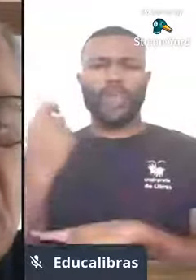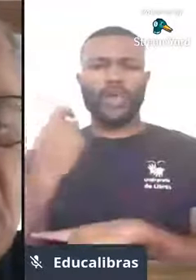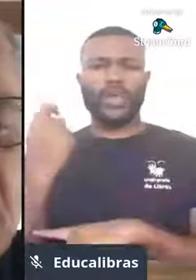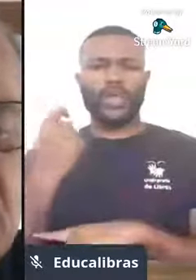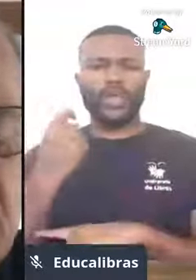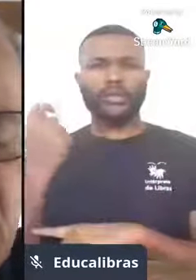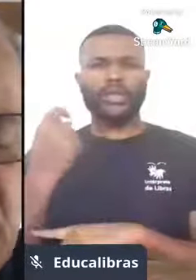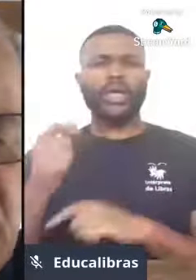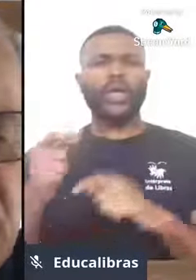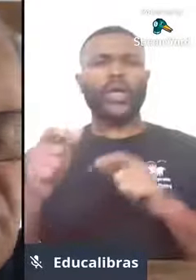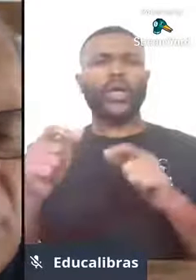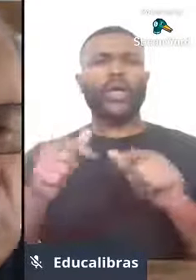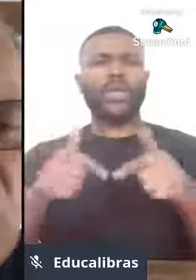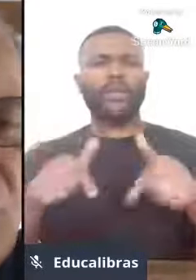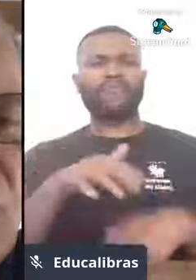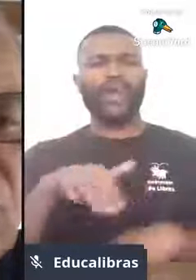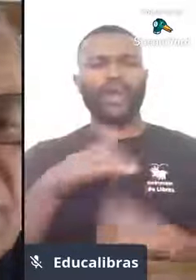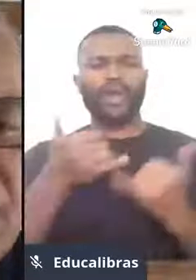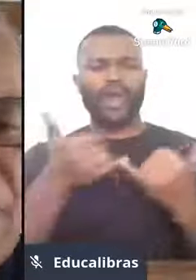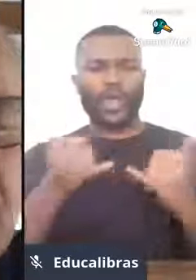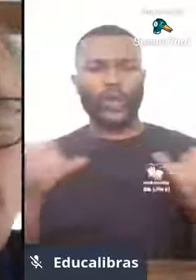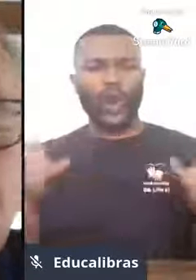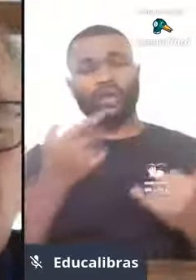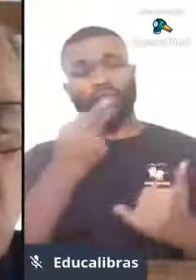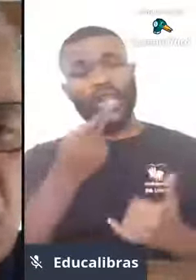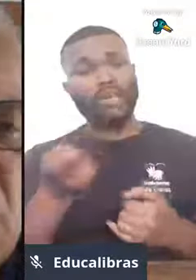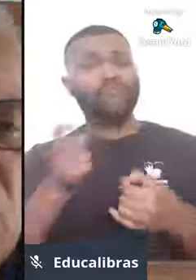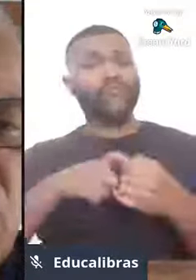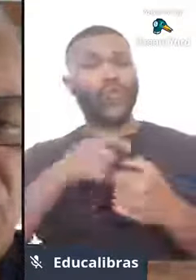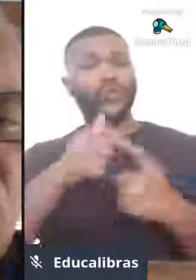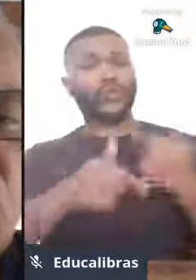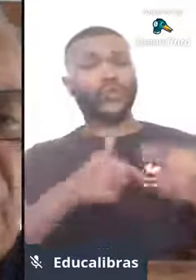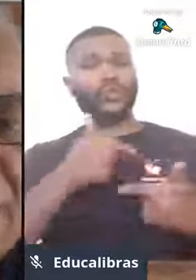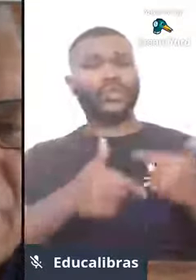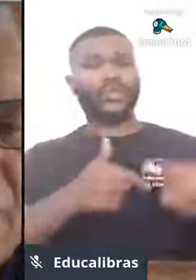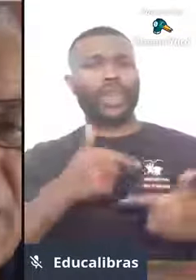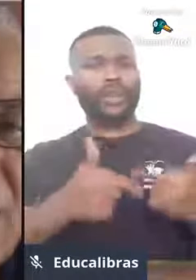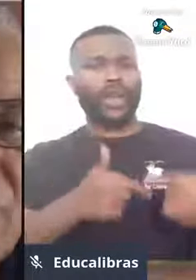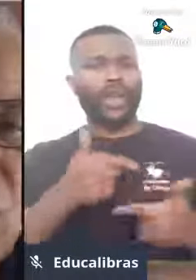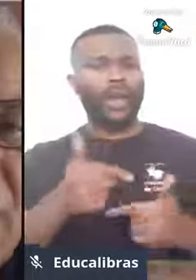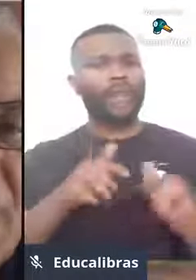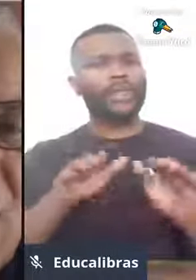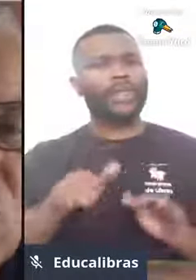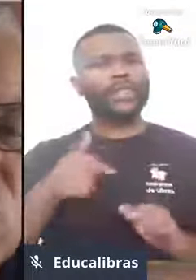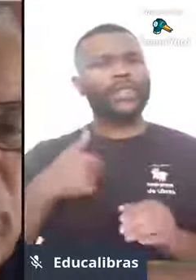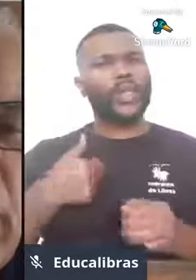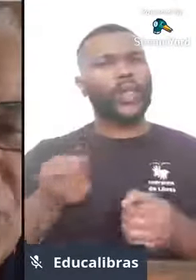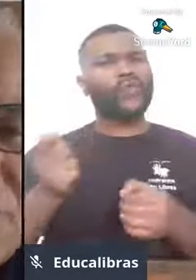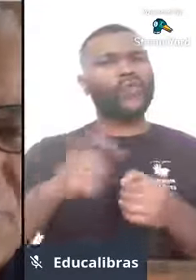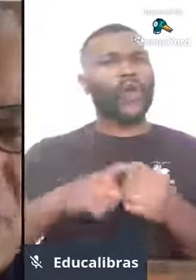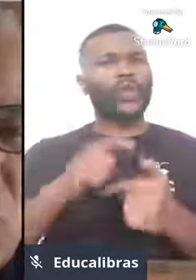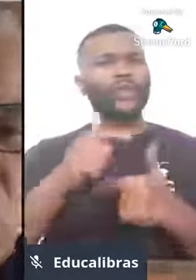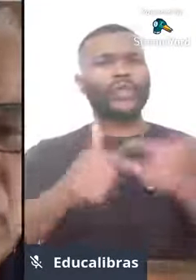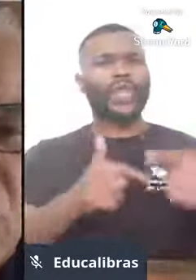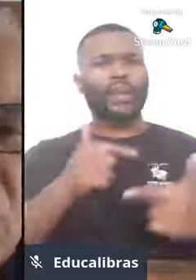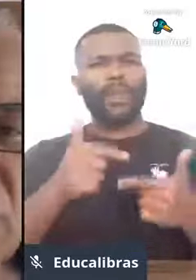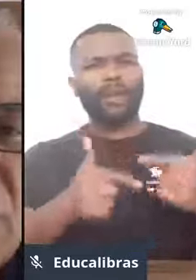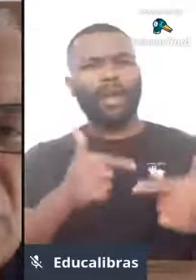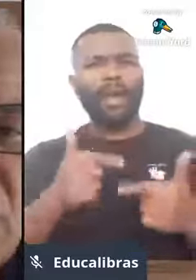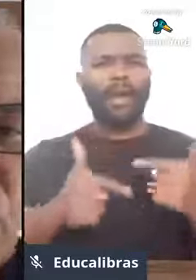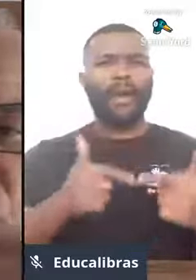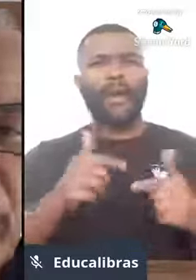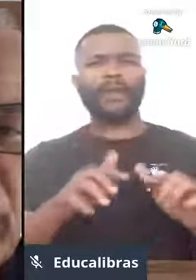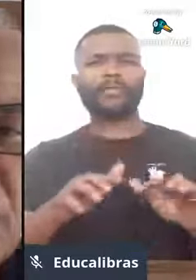ainda, e falei para o pessoal, vou voltar a trabalhar. Só que o meu voltar a trabalhar era um voltar meio supérfluo, assim, meio